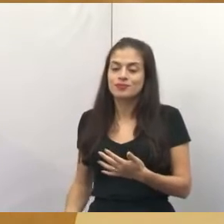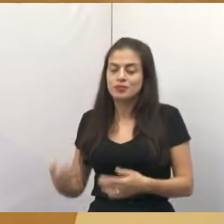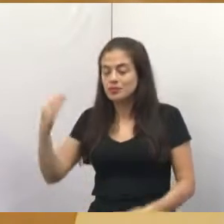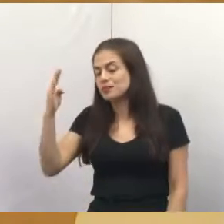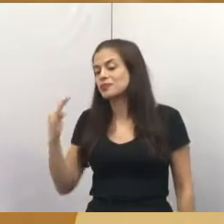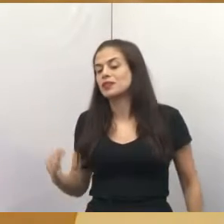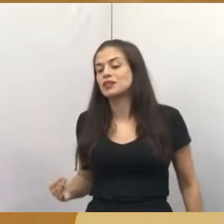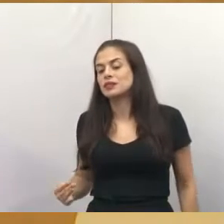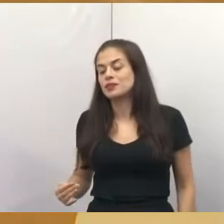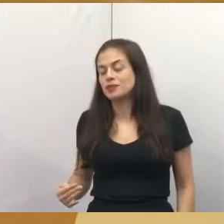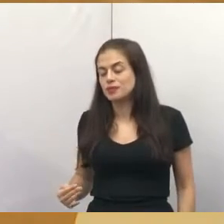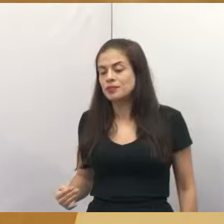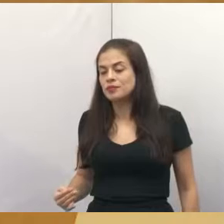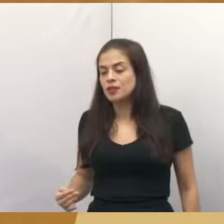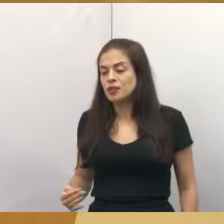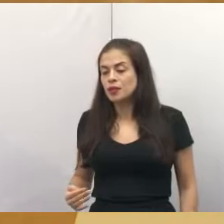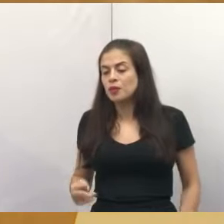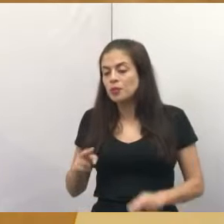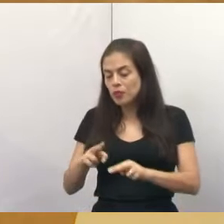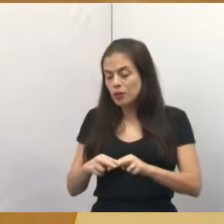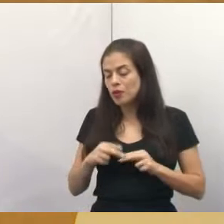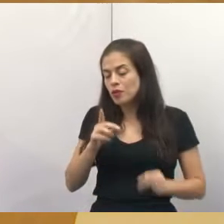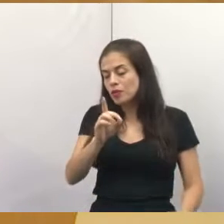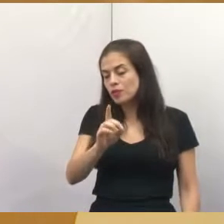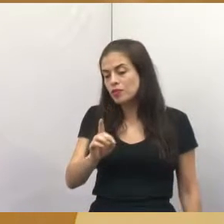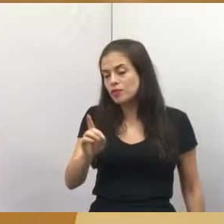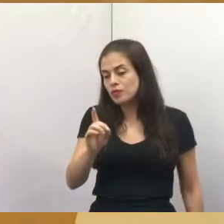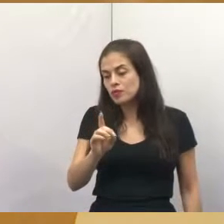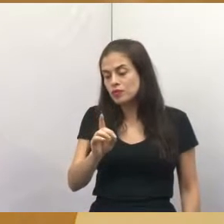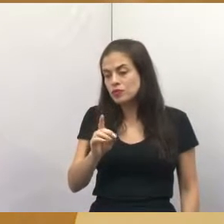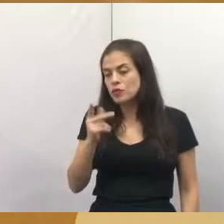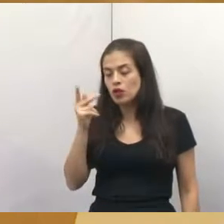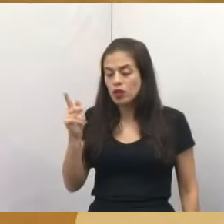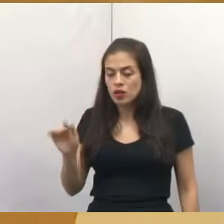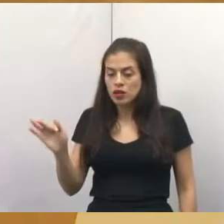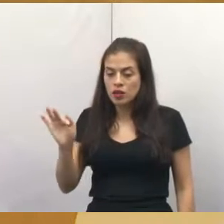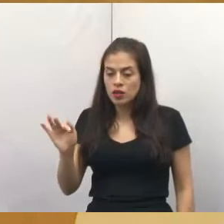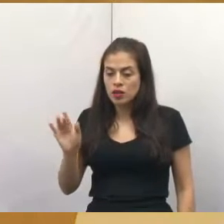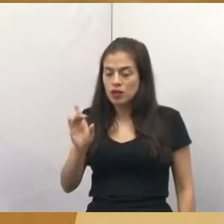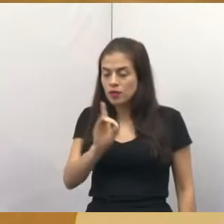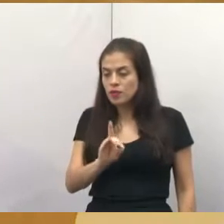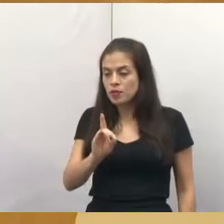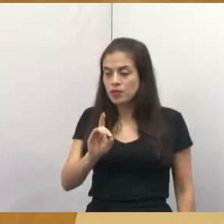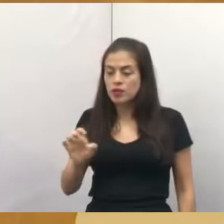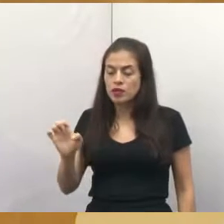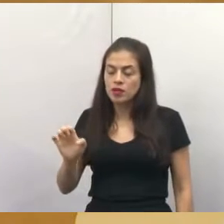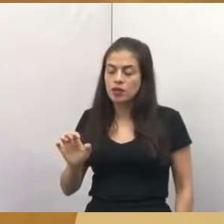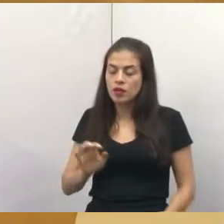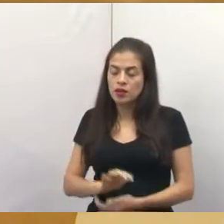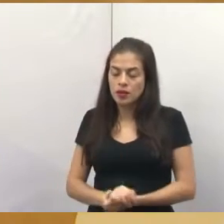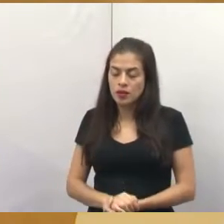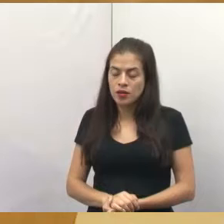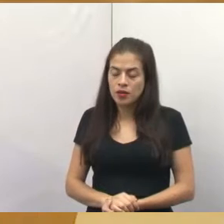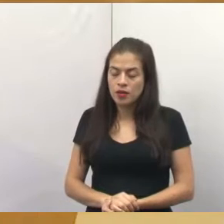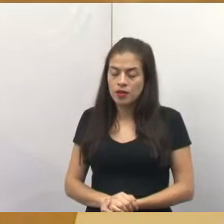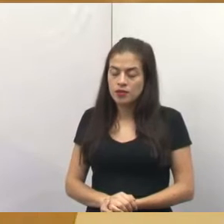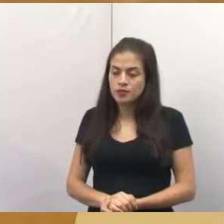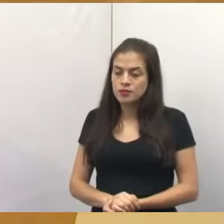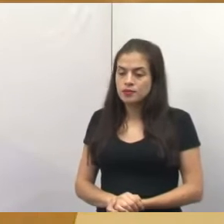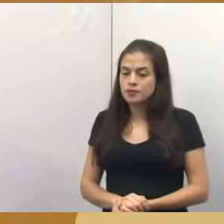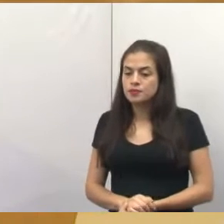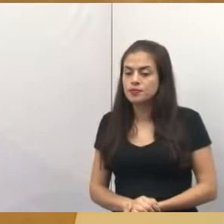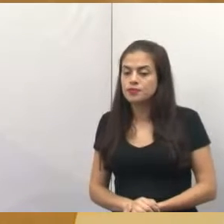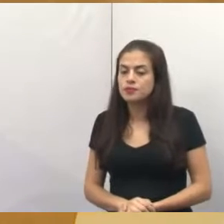consciência. Quando vai para a rua pedir voto, eu vou trabalhar na Câmara. Só que não é